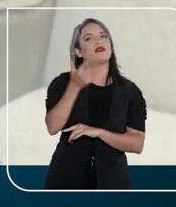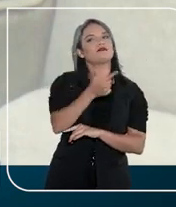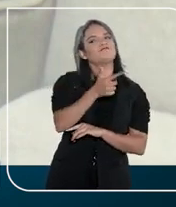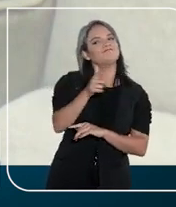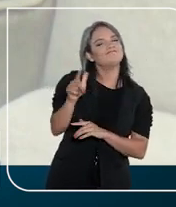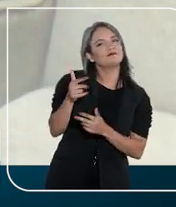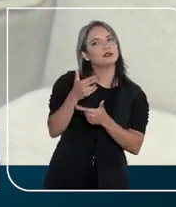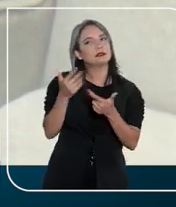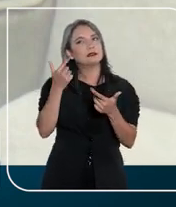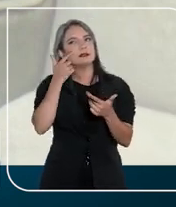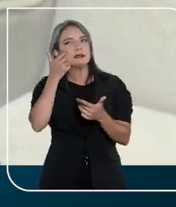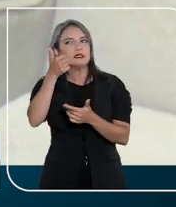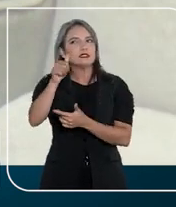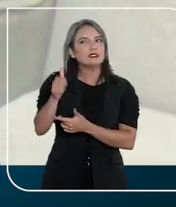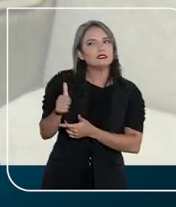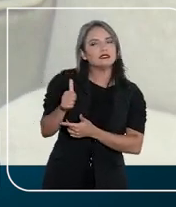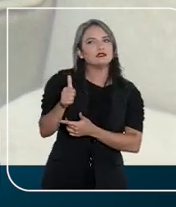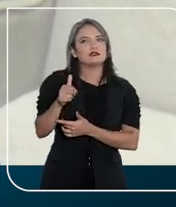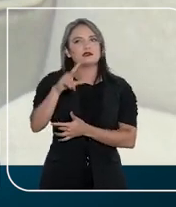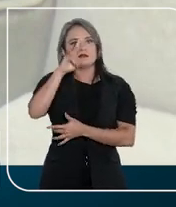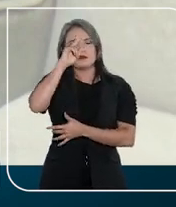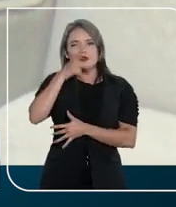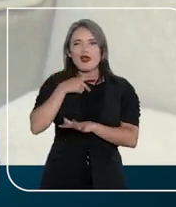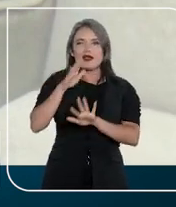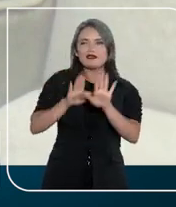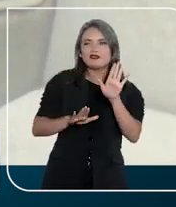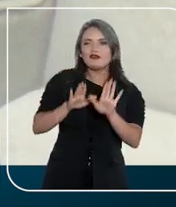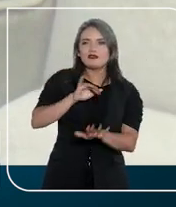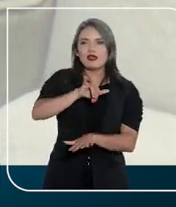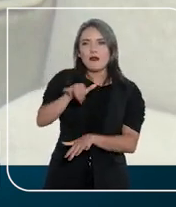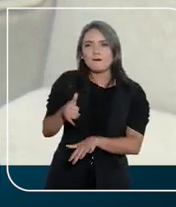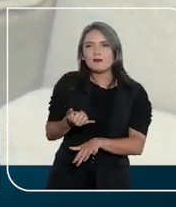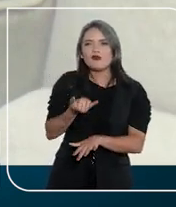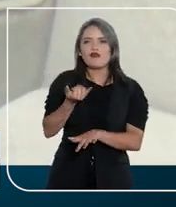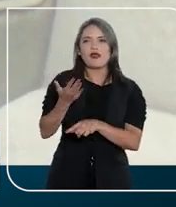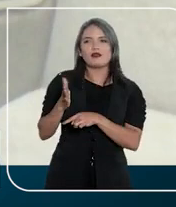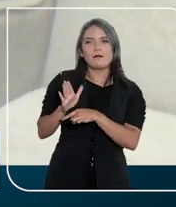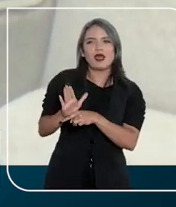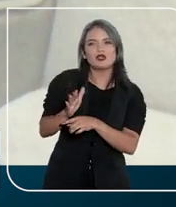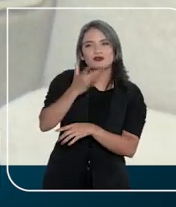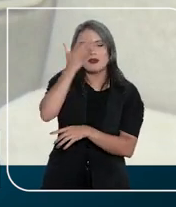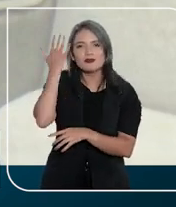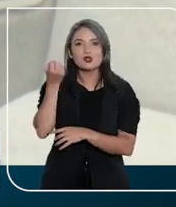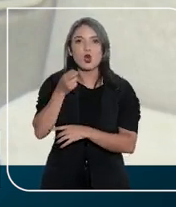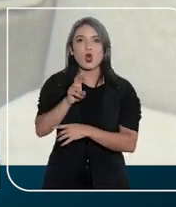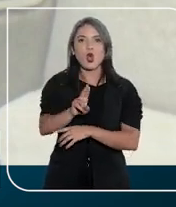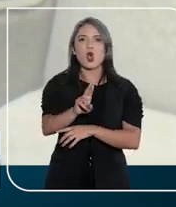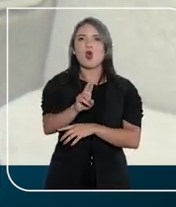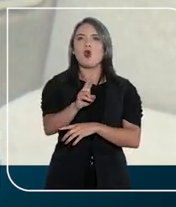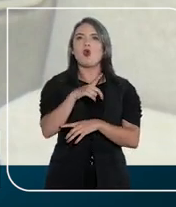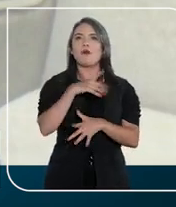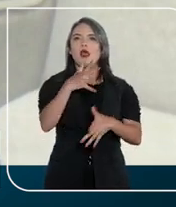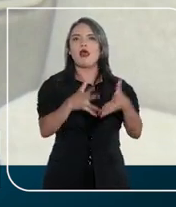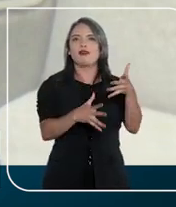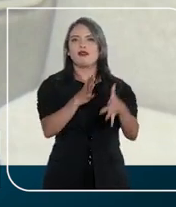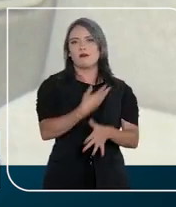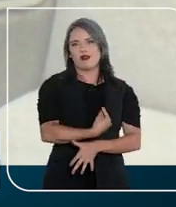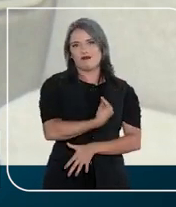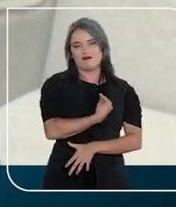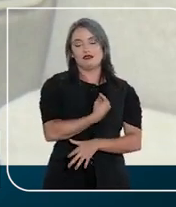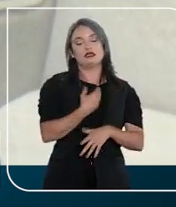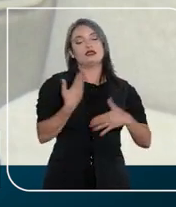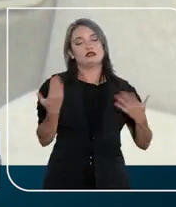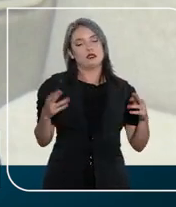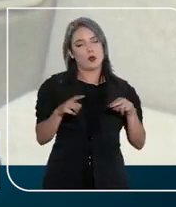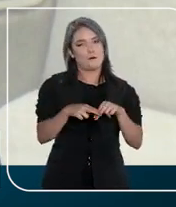são utilizadas para favorecer ou perseguir pessoas, né? Então, é imprescindível que a administração